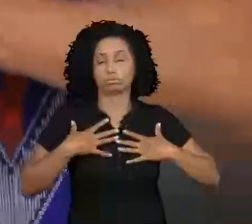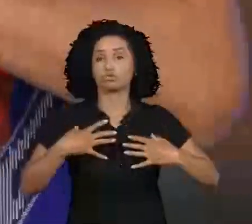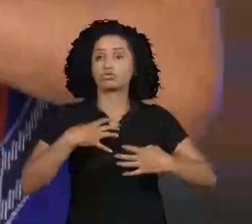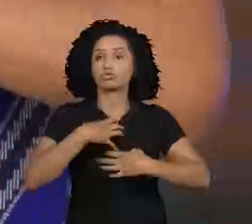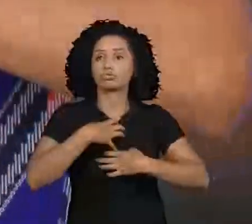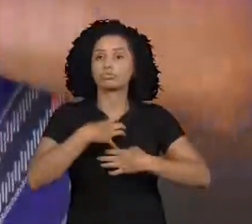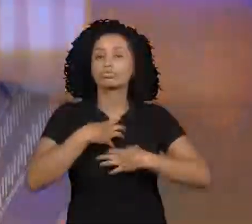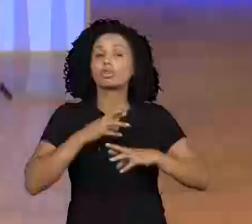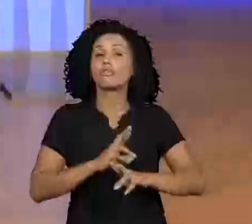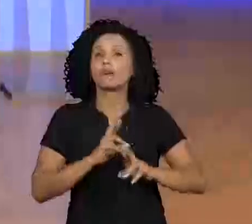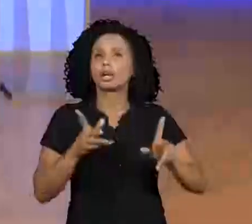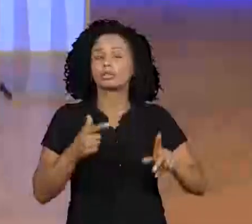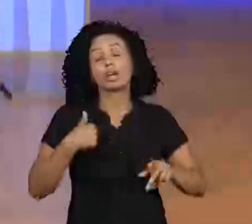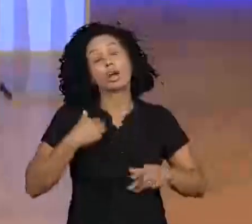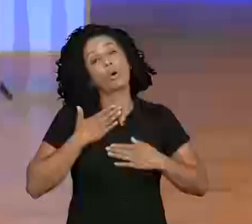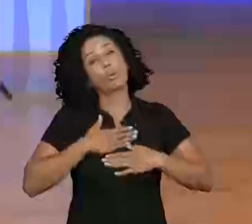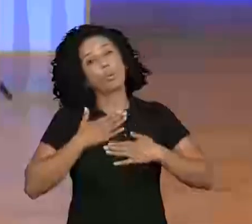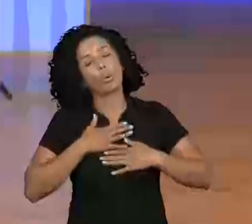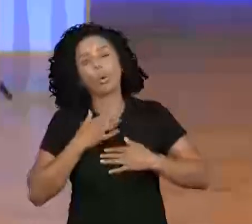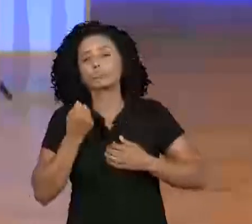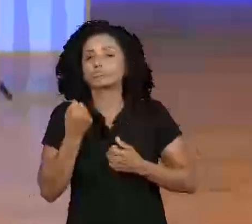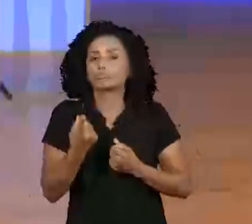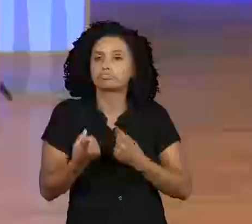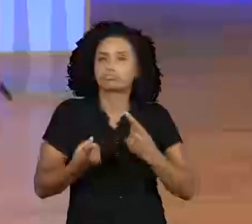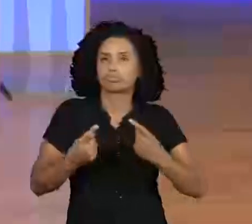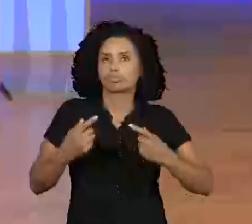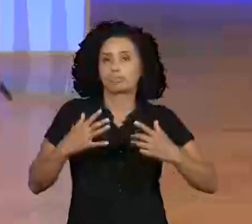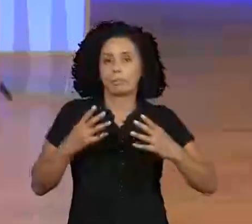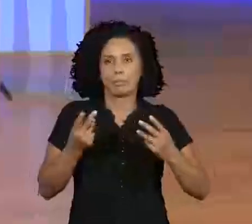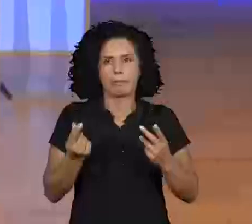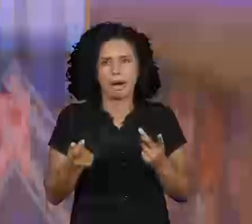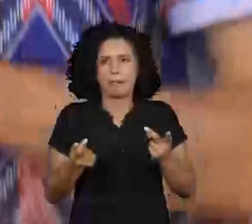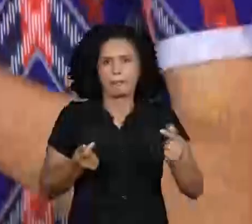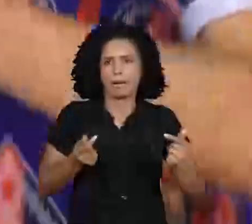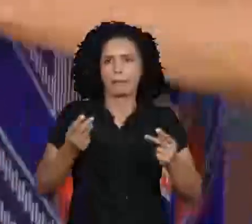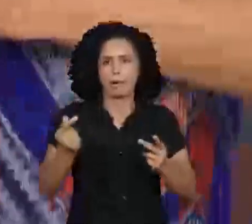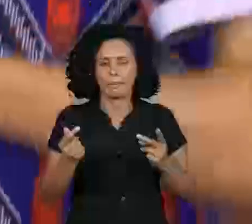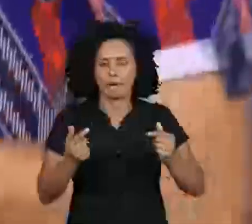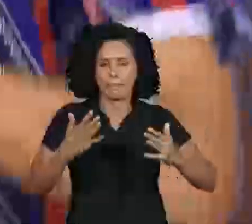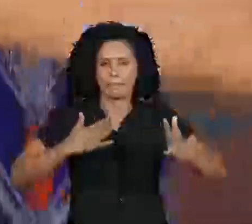corpo alternando as batidas no peito.